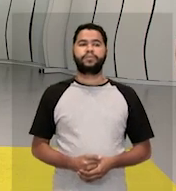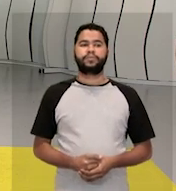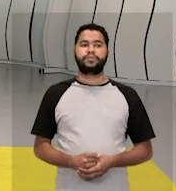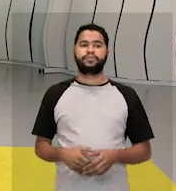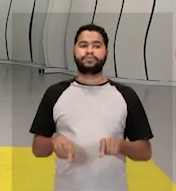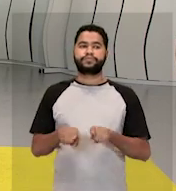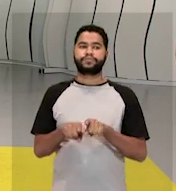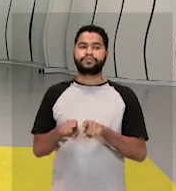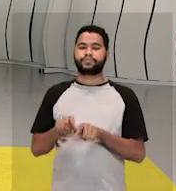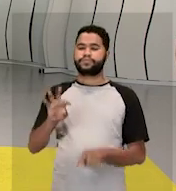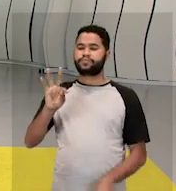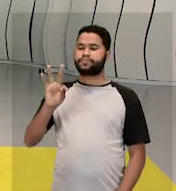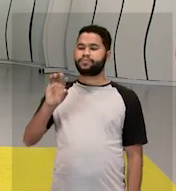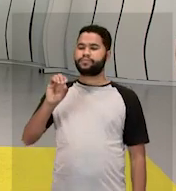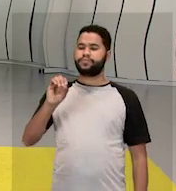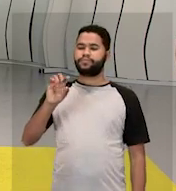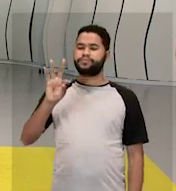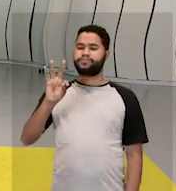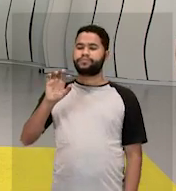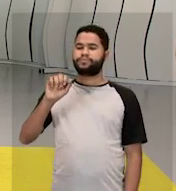Totalitarismo,